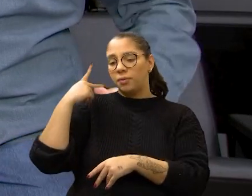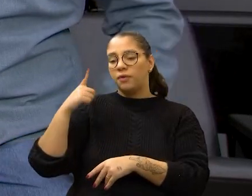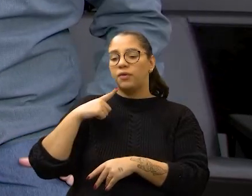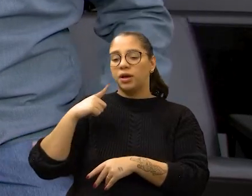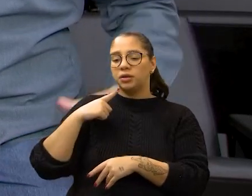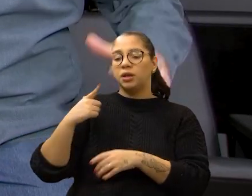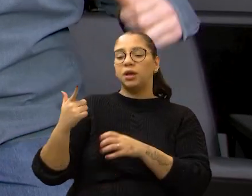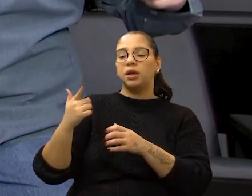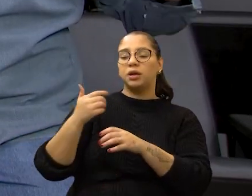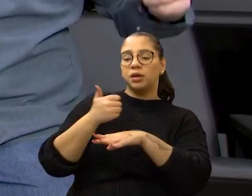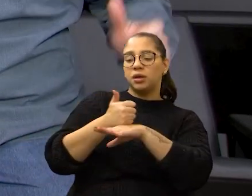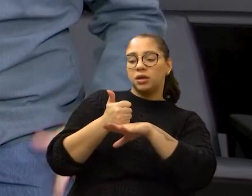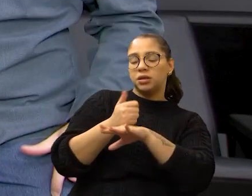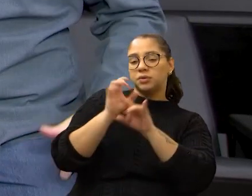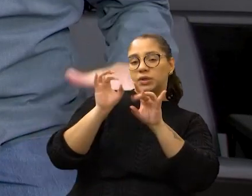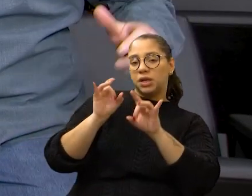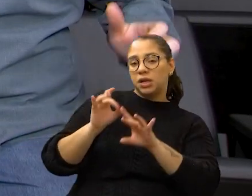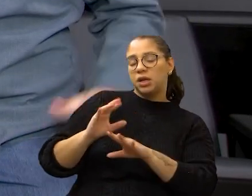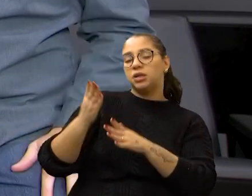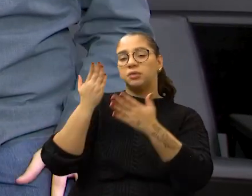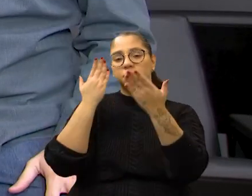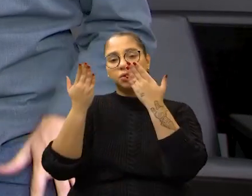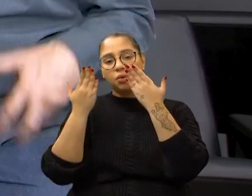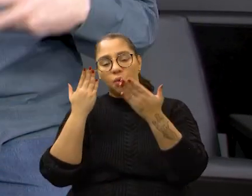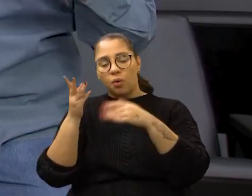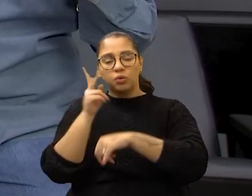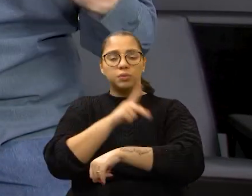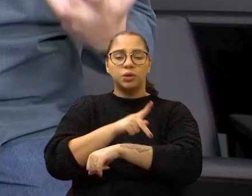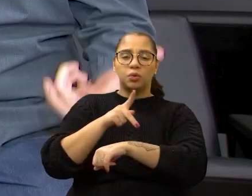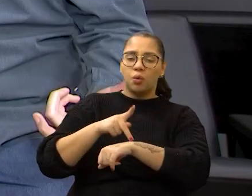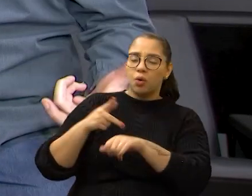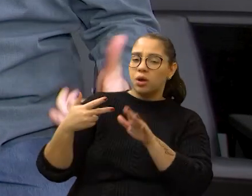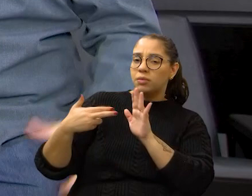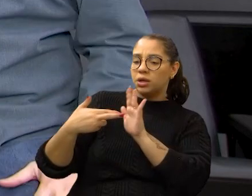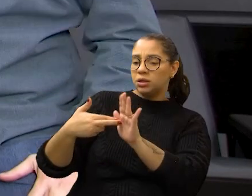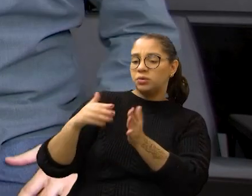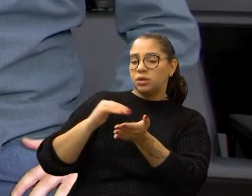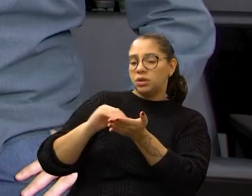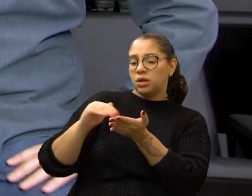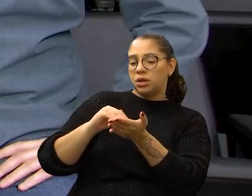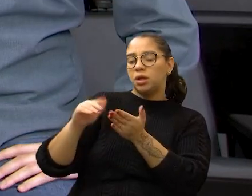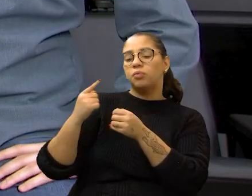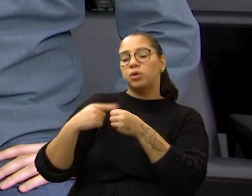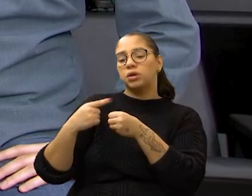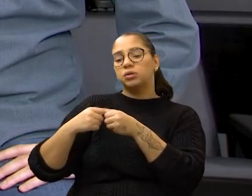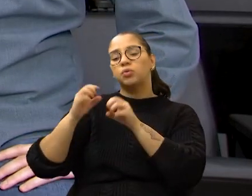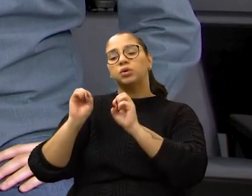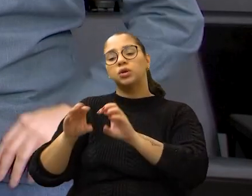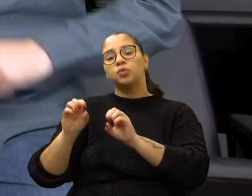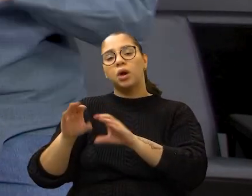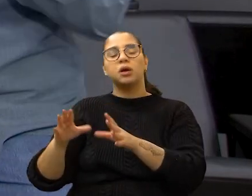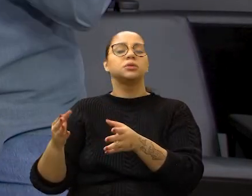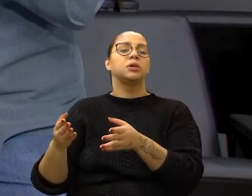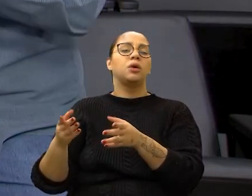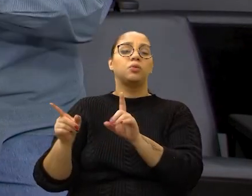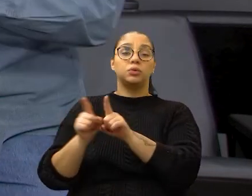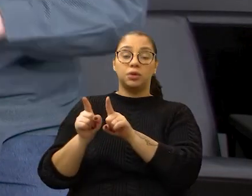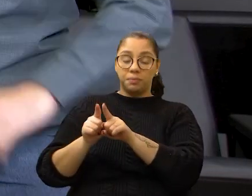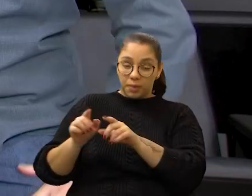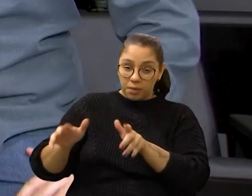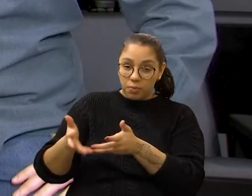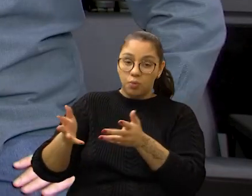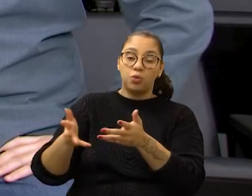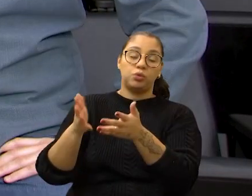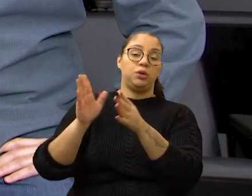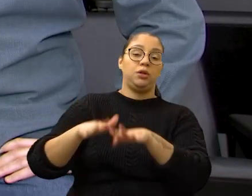como psicólogos, pedagogos, professores, representantes da Secretaria Municipal de Educação, da